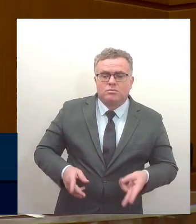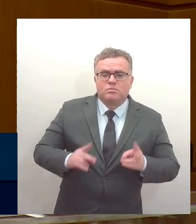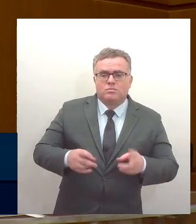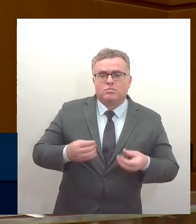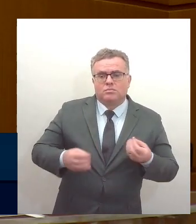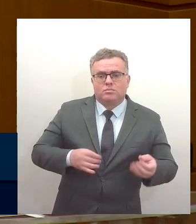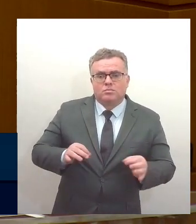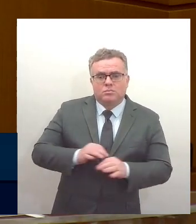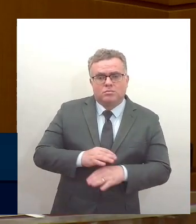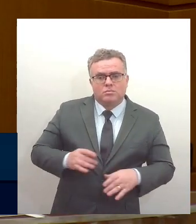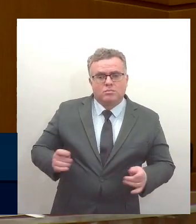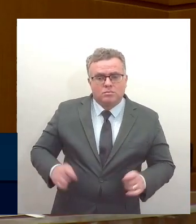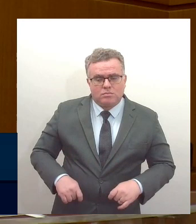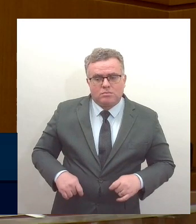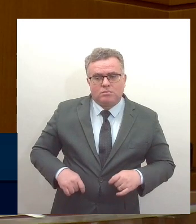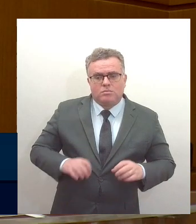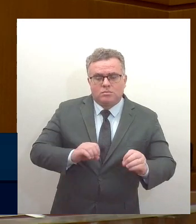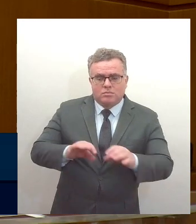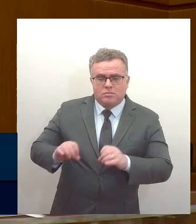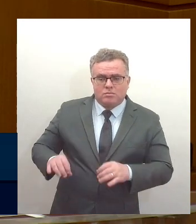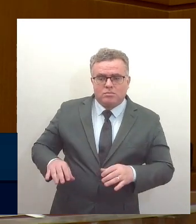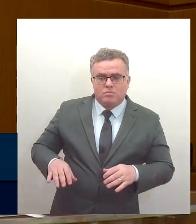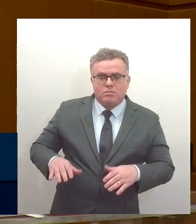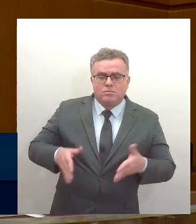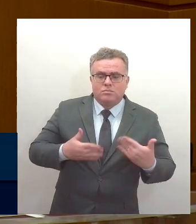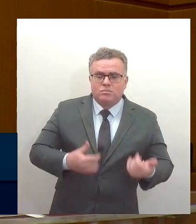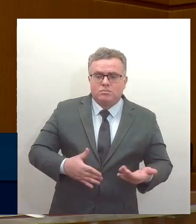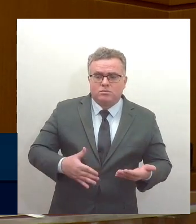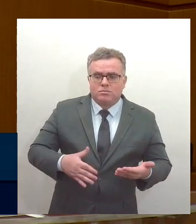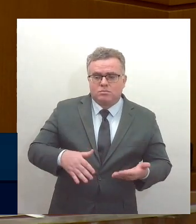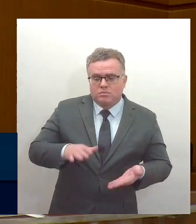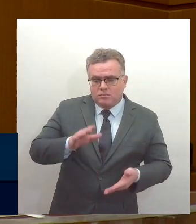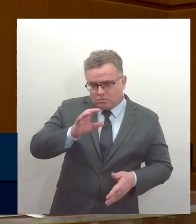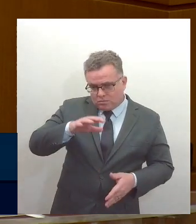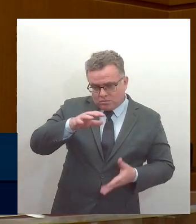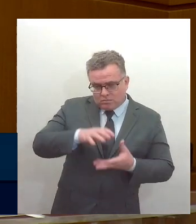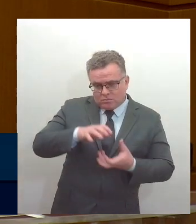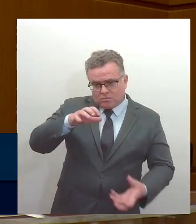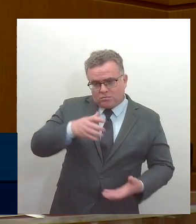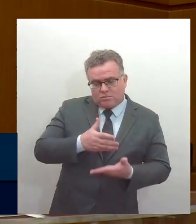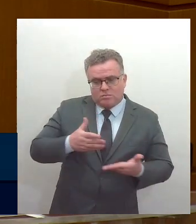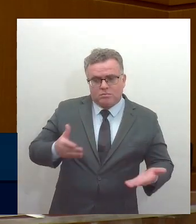Adultos, professor Marcos Ferreira, fruto do investimento de aproximadamente